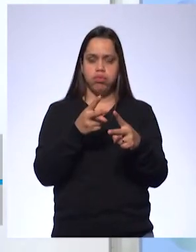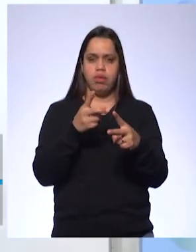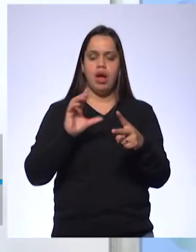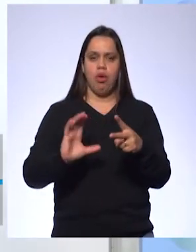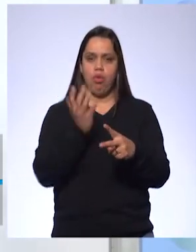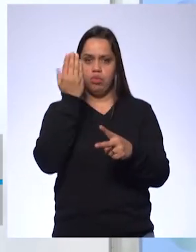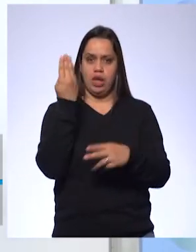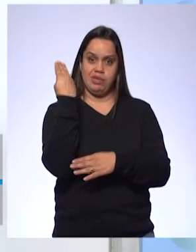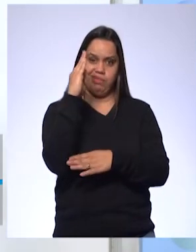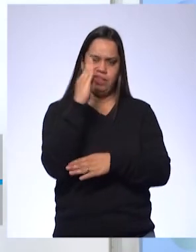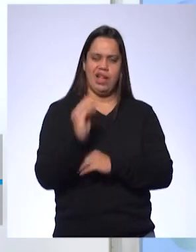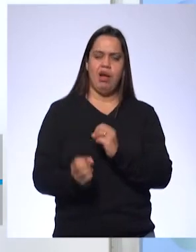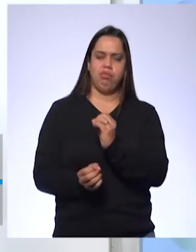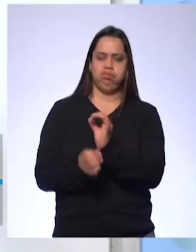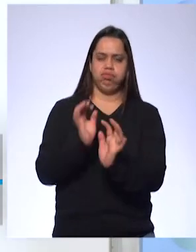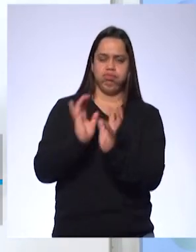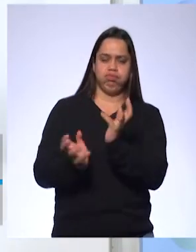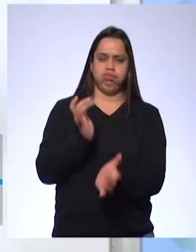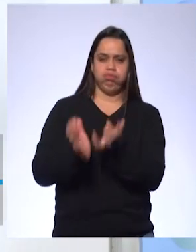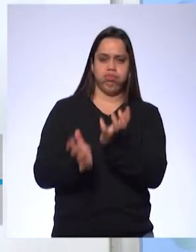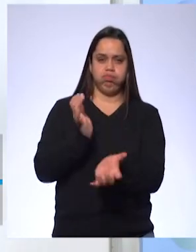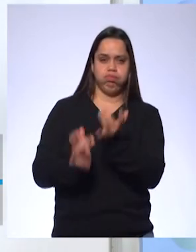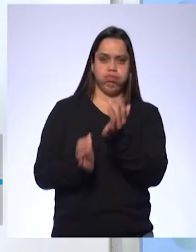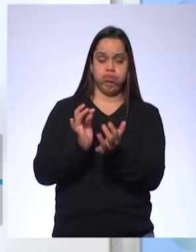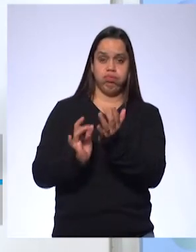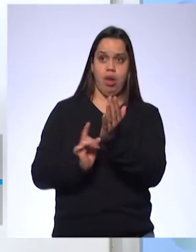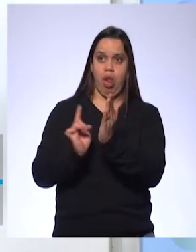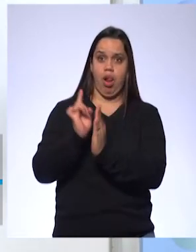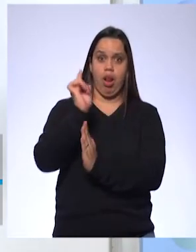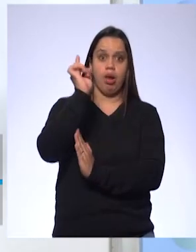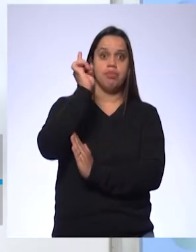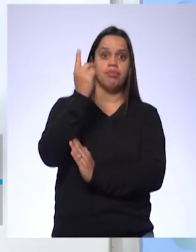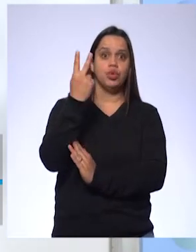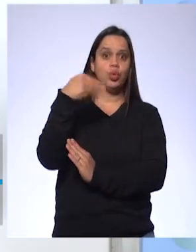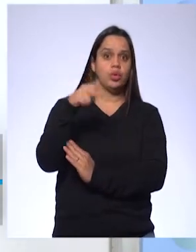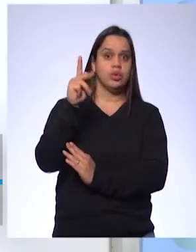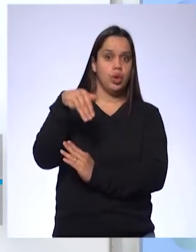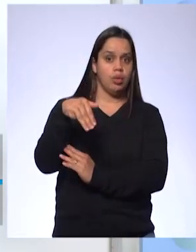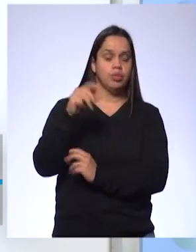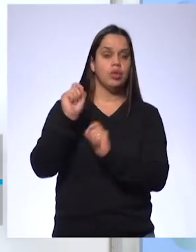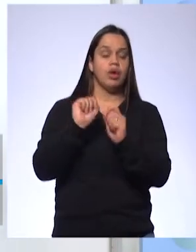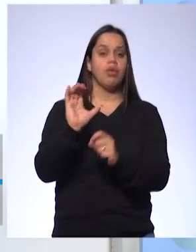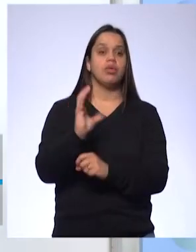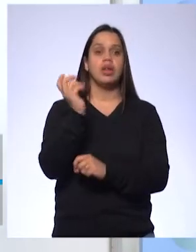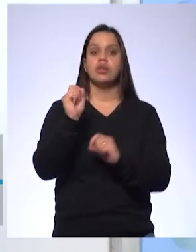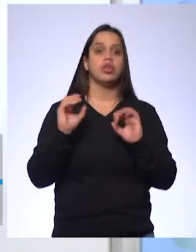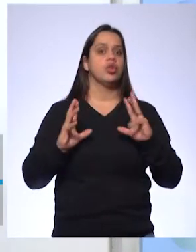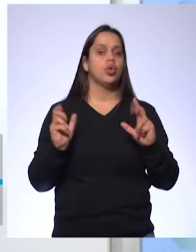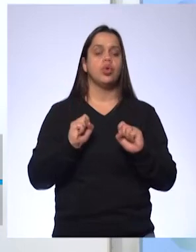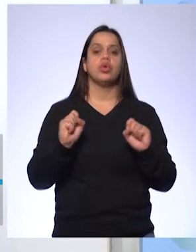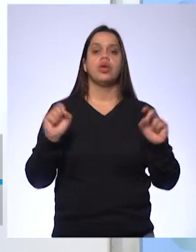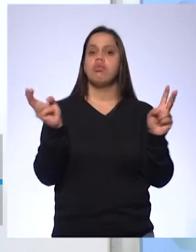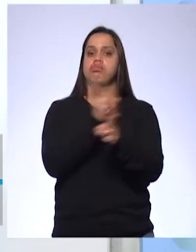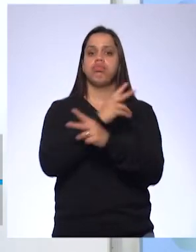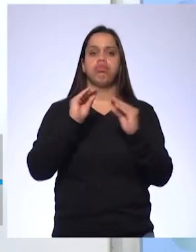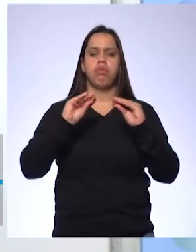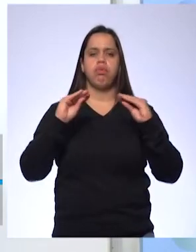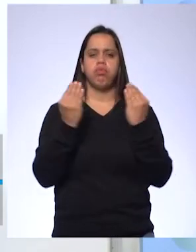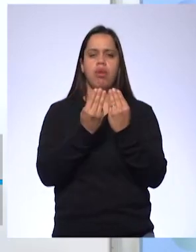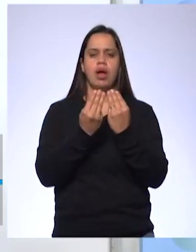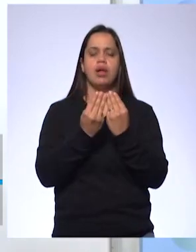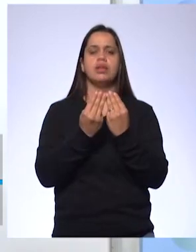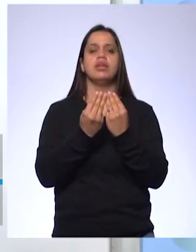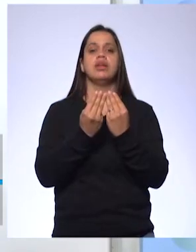queimadas e essa fumaça sobe a uns 2 quilômetros de altura, elas ficam à mercê das correntes de ar, de massas de